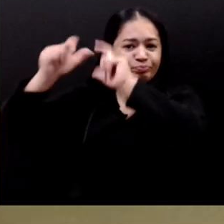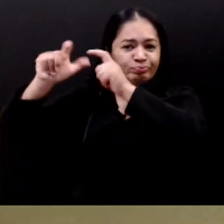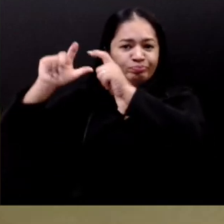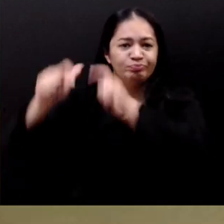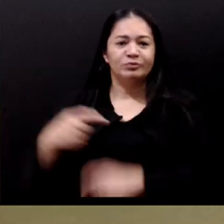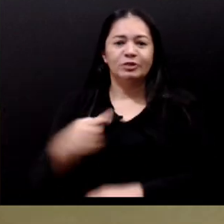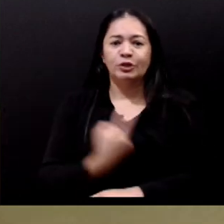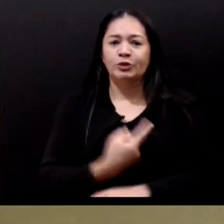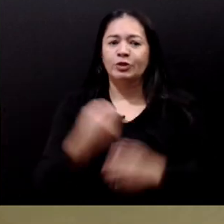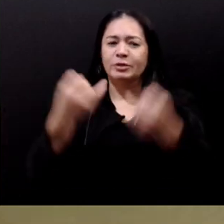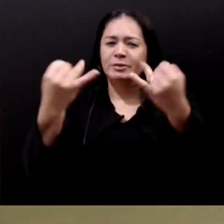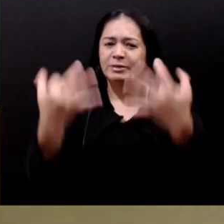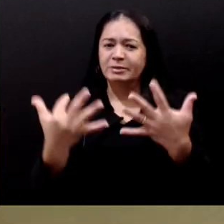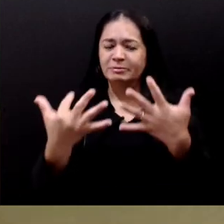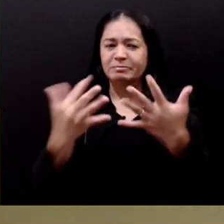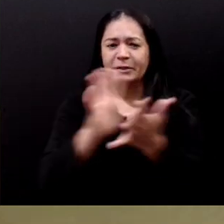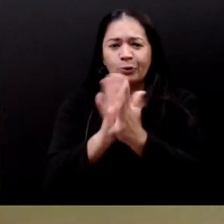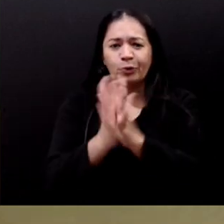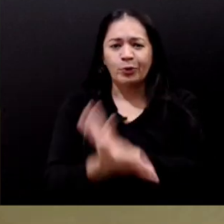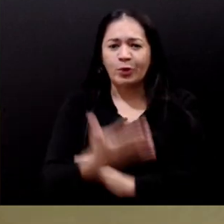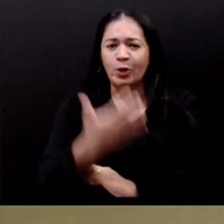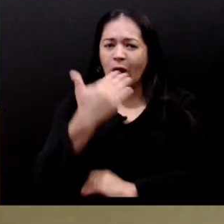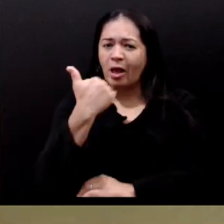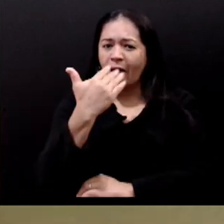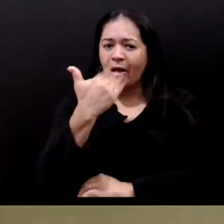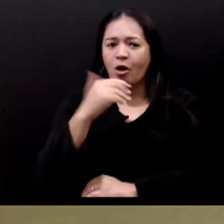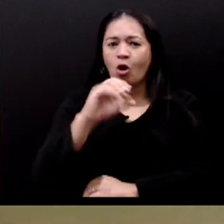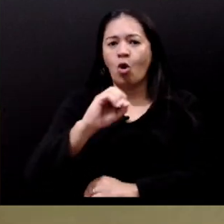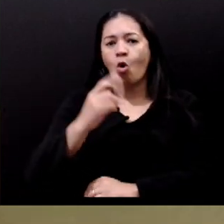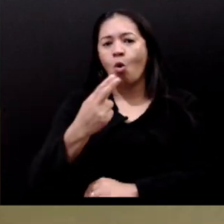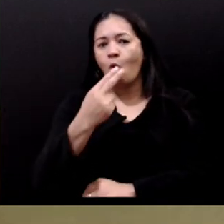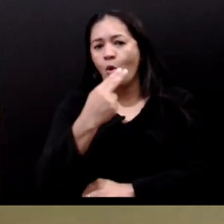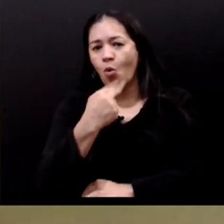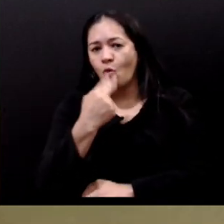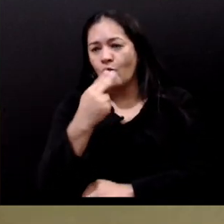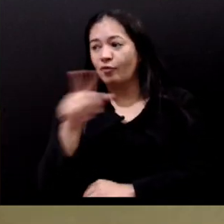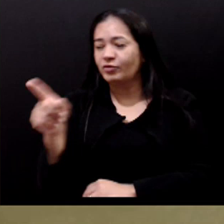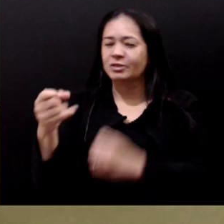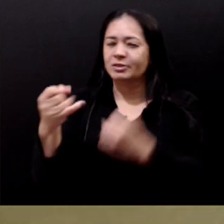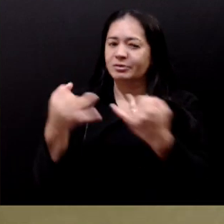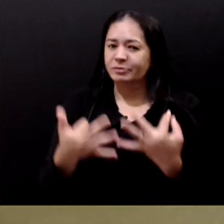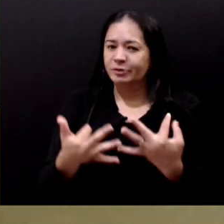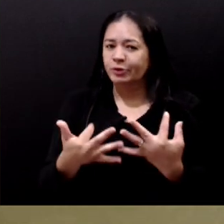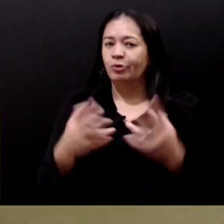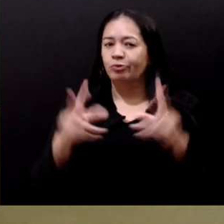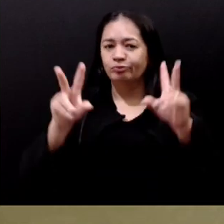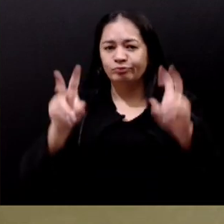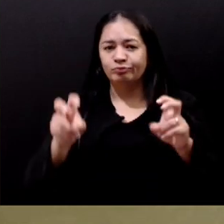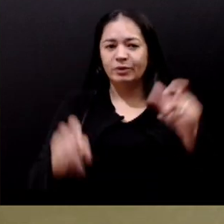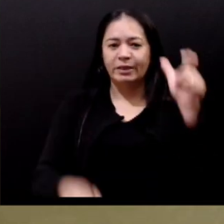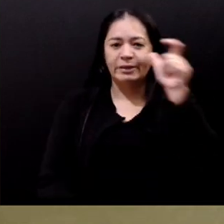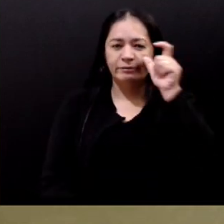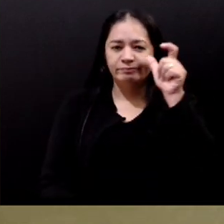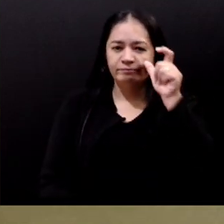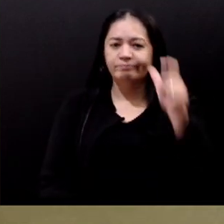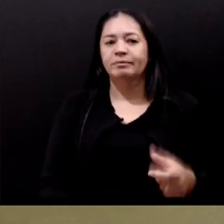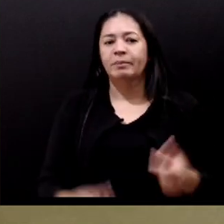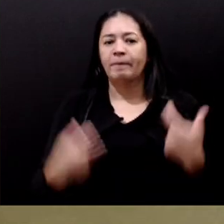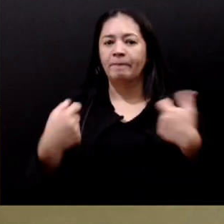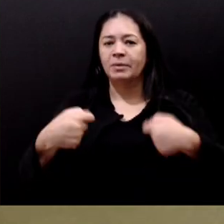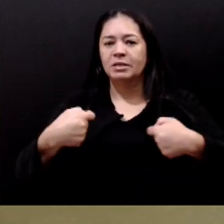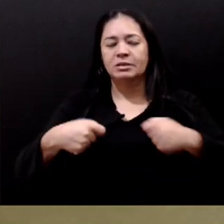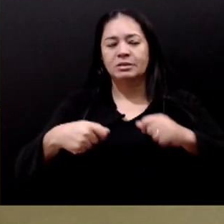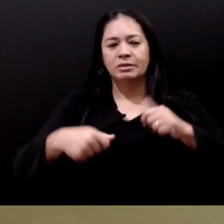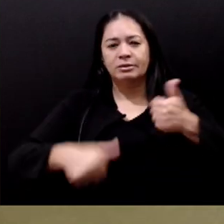terrorismo alimentar ou terrorismo nutricional, você tocou num ponto bem interessante e que precisa ser analisado e olhado com muito cuidado,